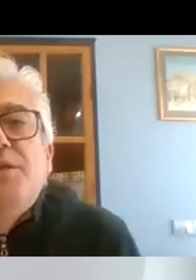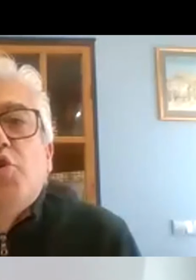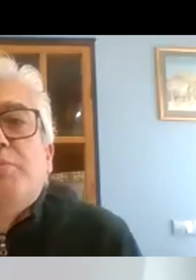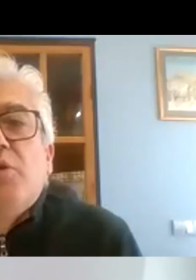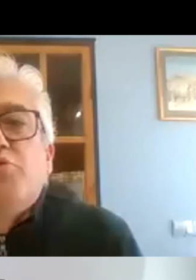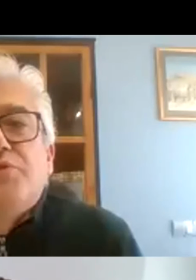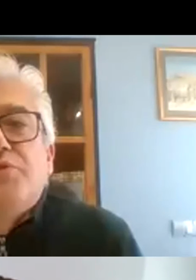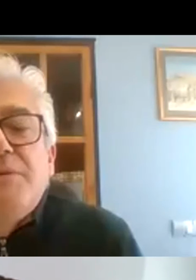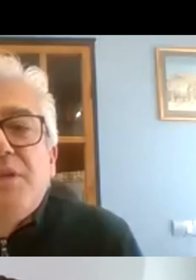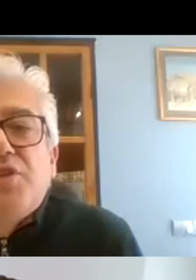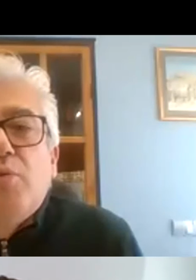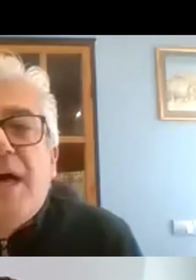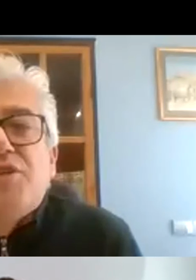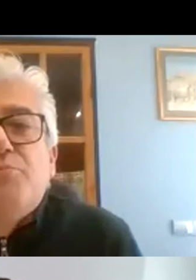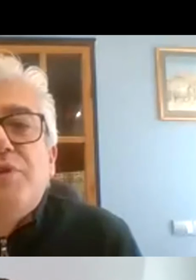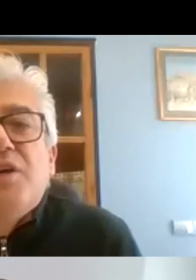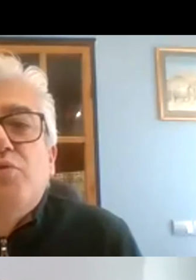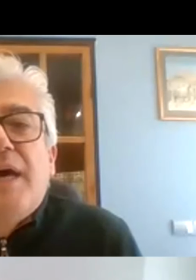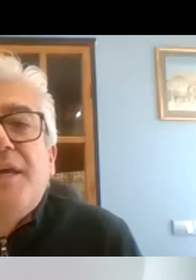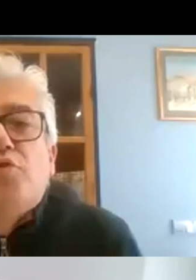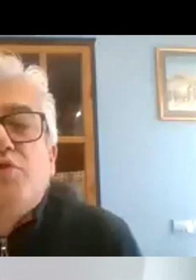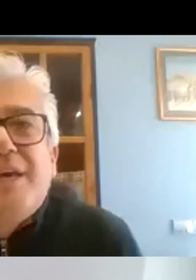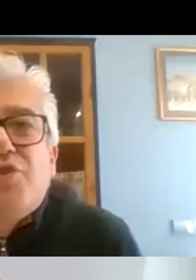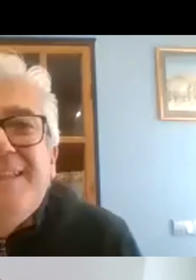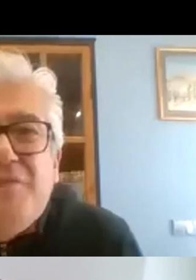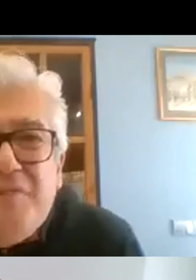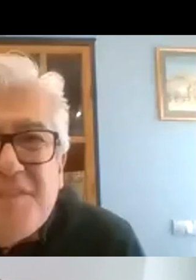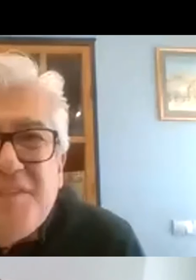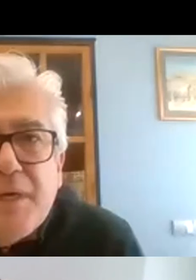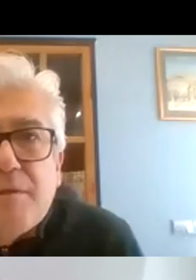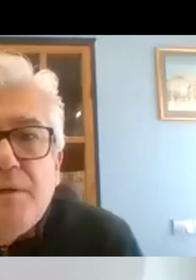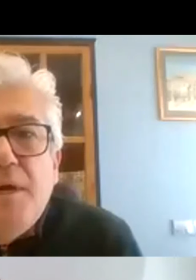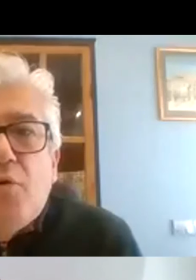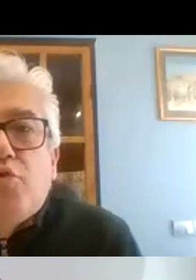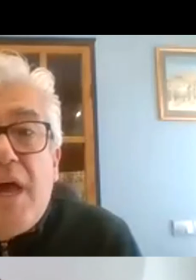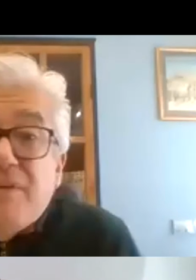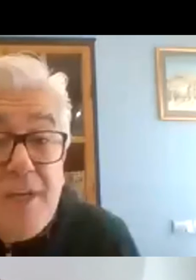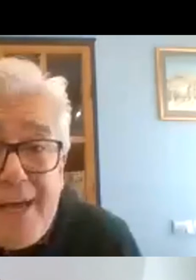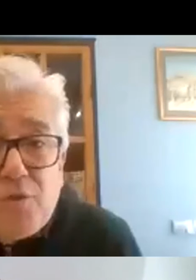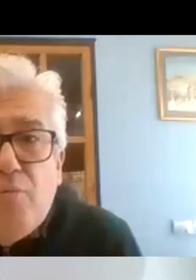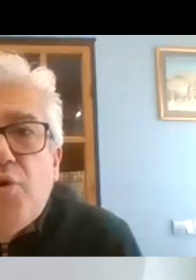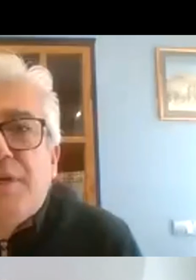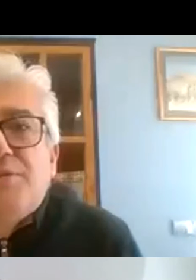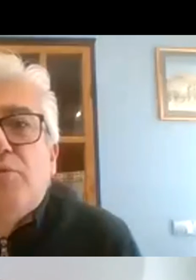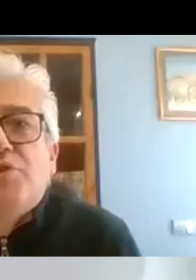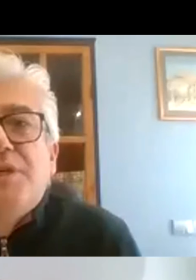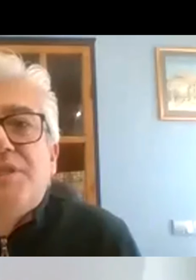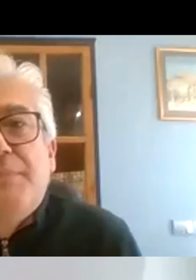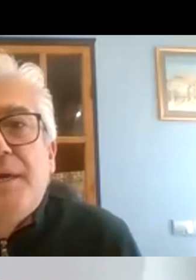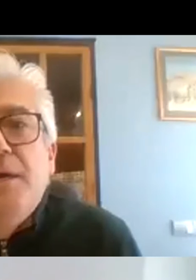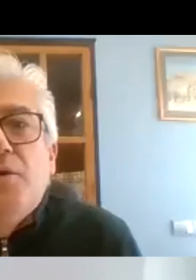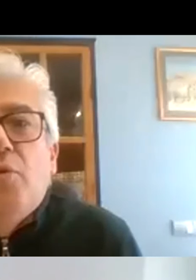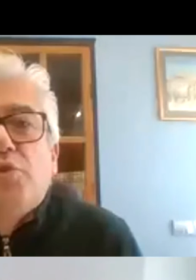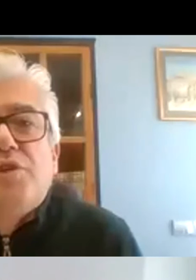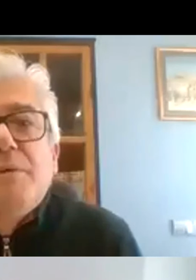raras, a interrupção dos procedimentos regulares poderia resultar em retrocessos dificilmente controláveis, aliás, como noutras patologias